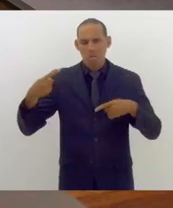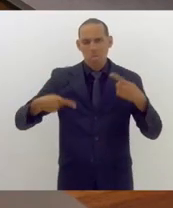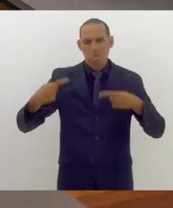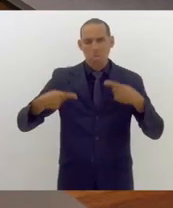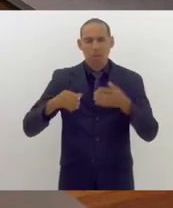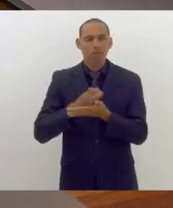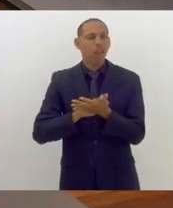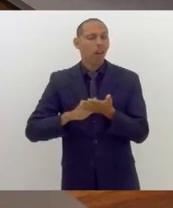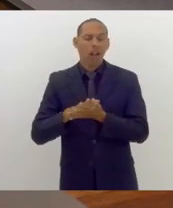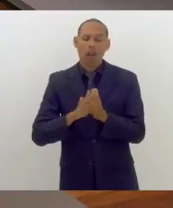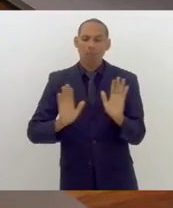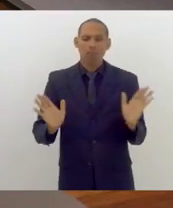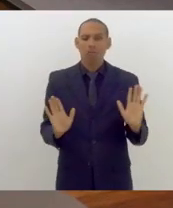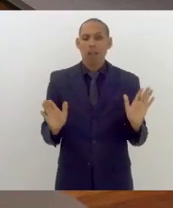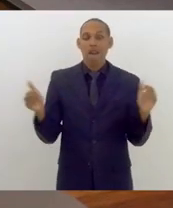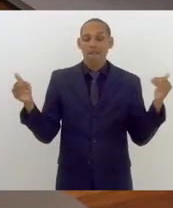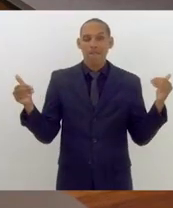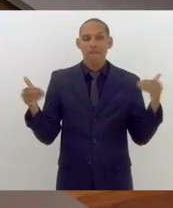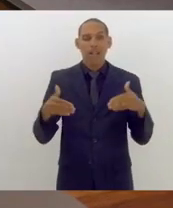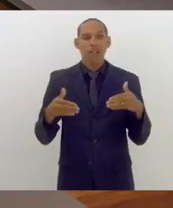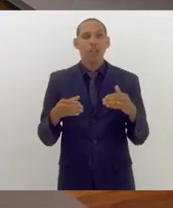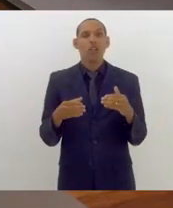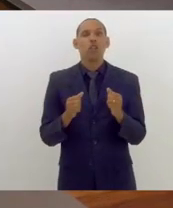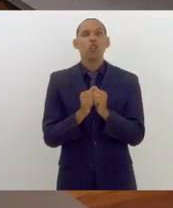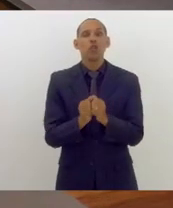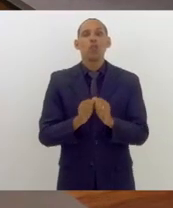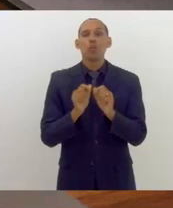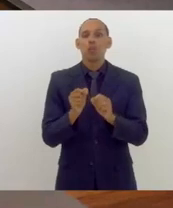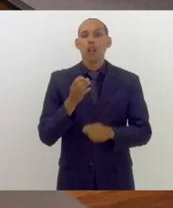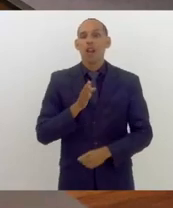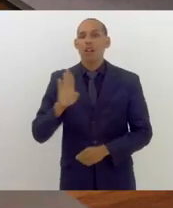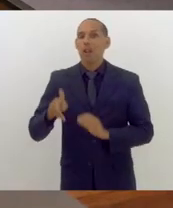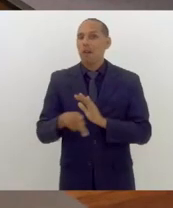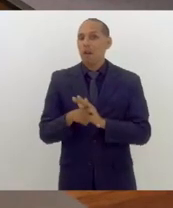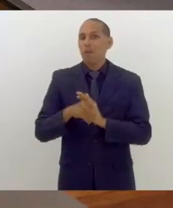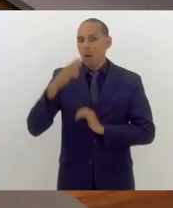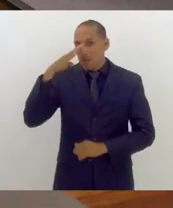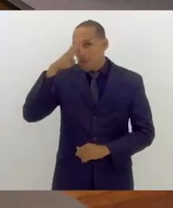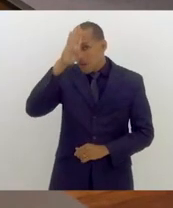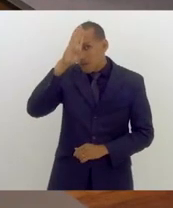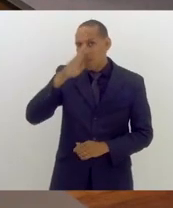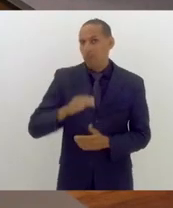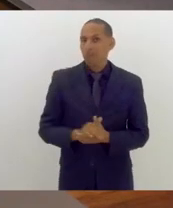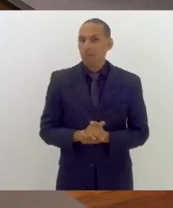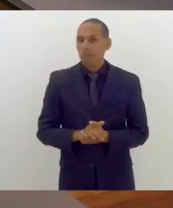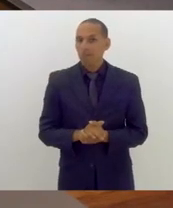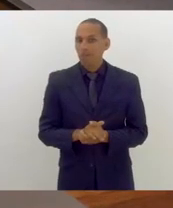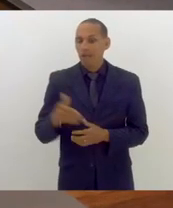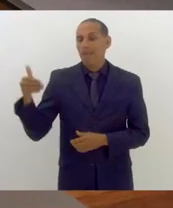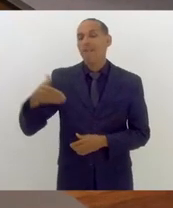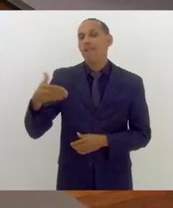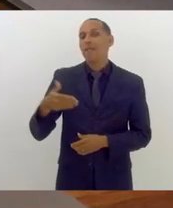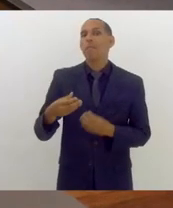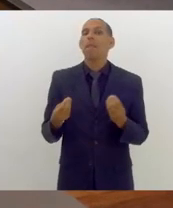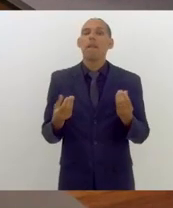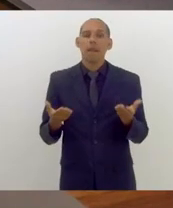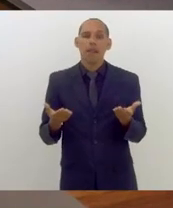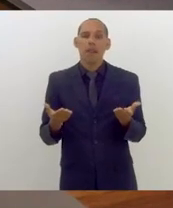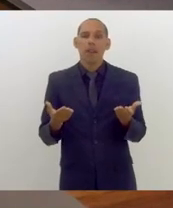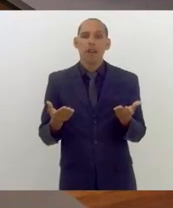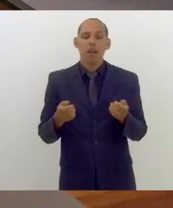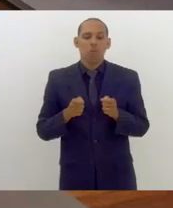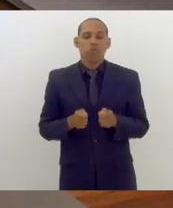vieram na onda da candidatura do bolsonaro então eles vêm para essa casa eu não sei qual